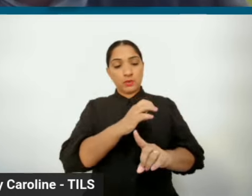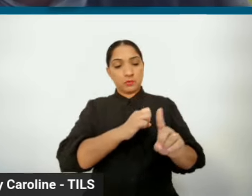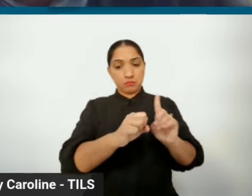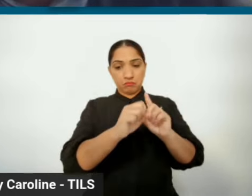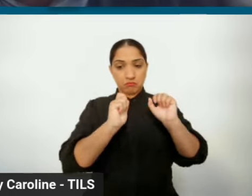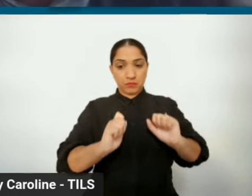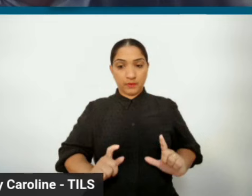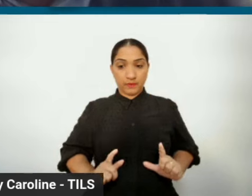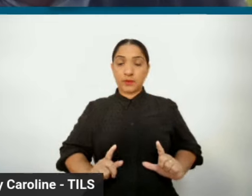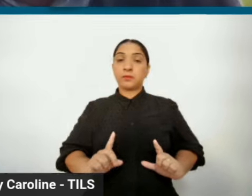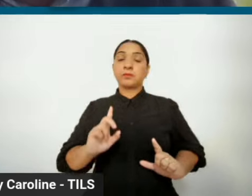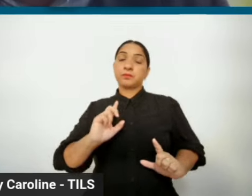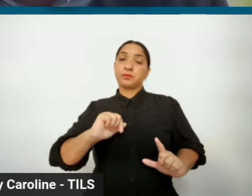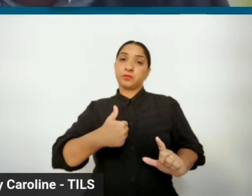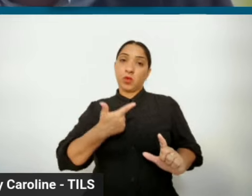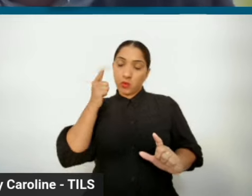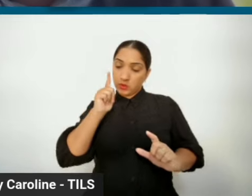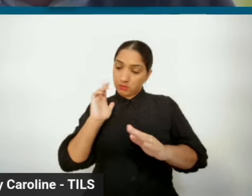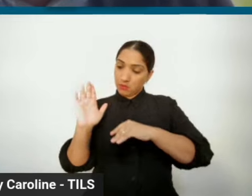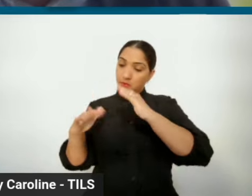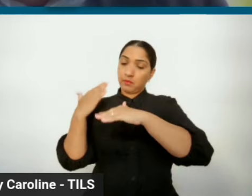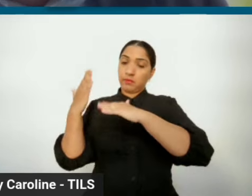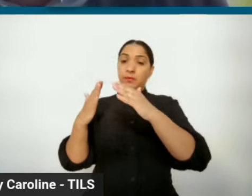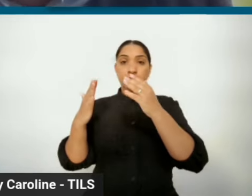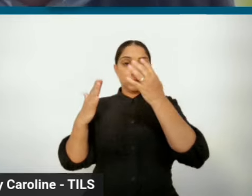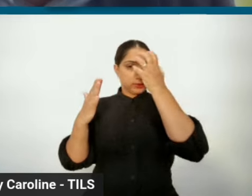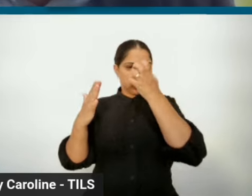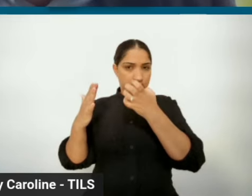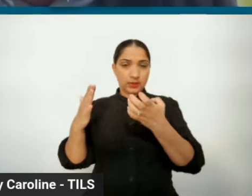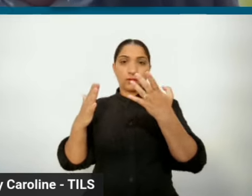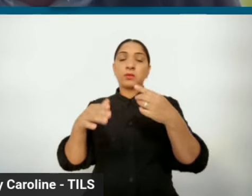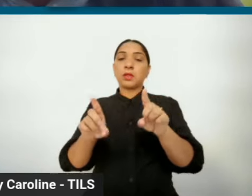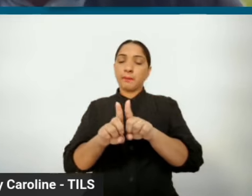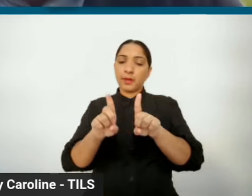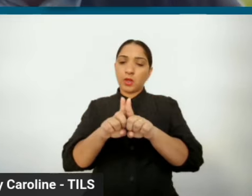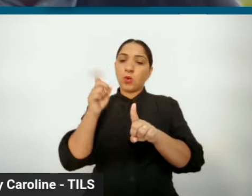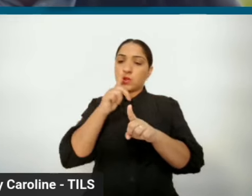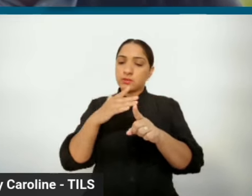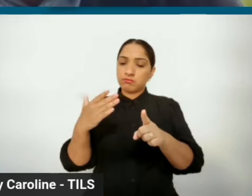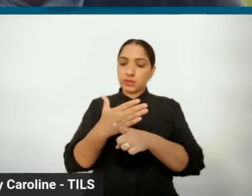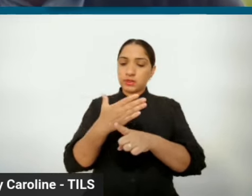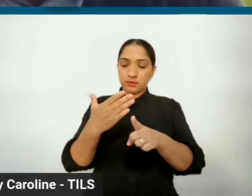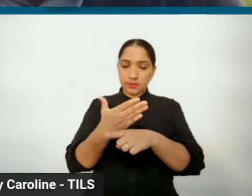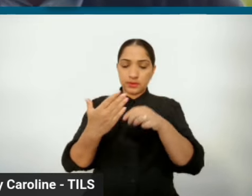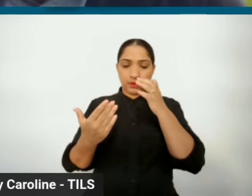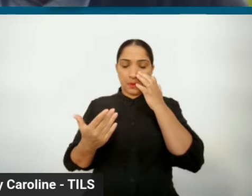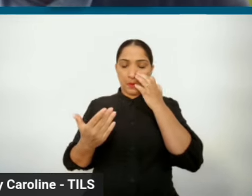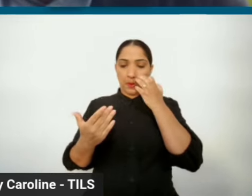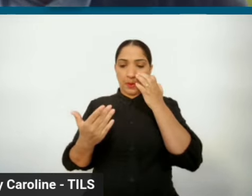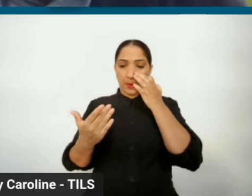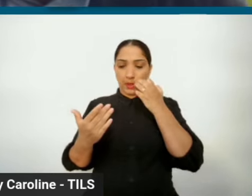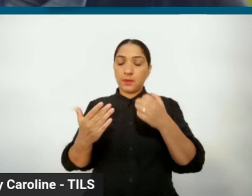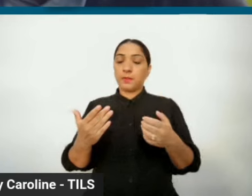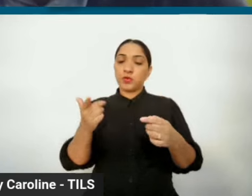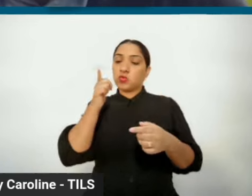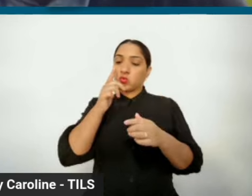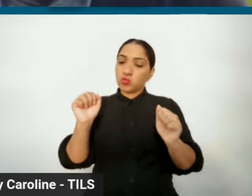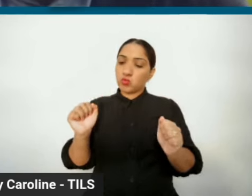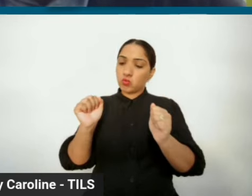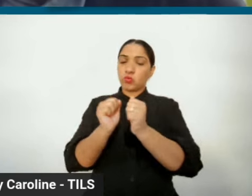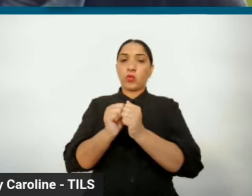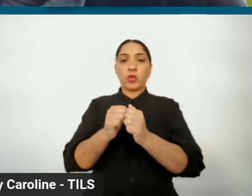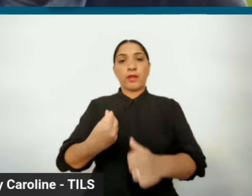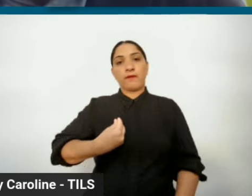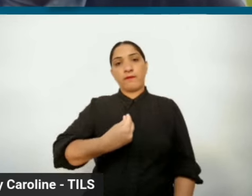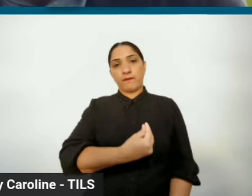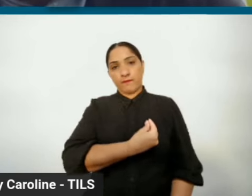Então, nós avançamos bastante também no que diz respeito à participação da pessoa com deficiência na vida pública e privada. Isso é